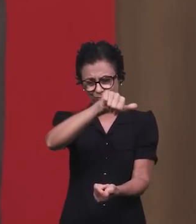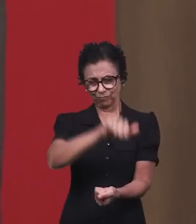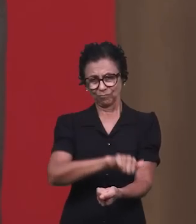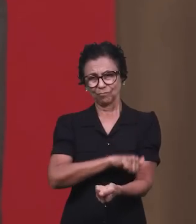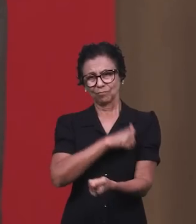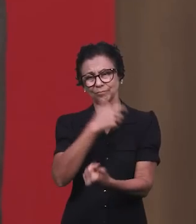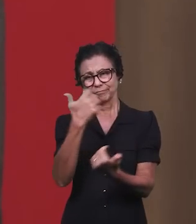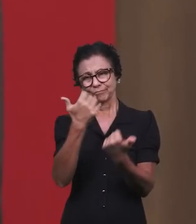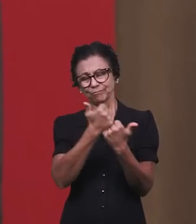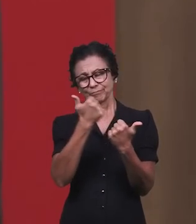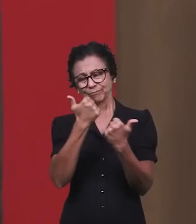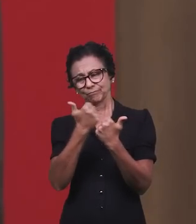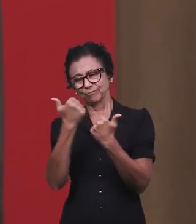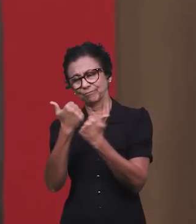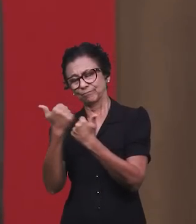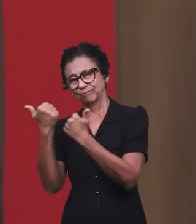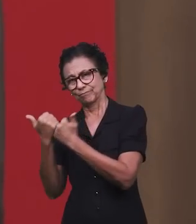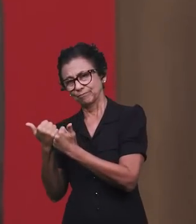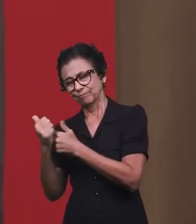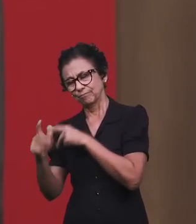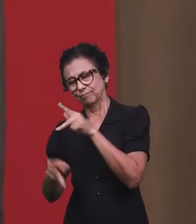vários povos. Em